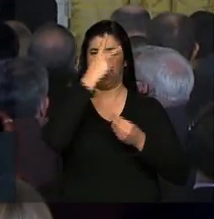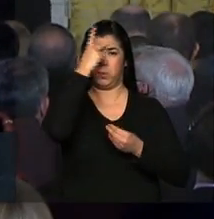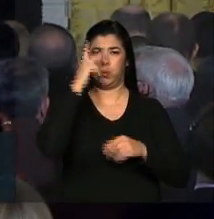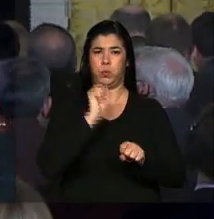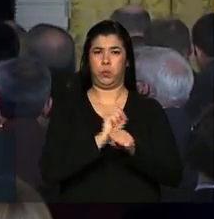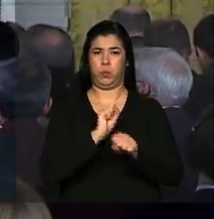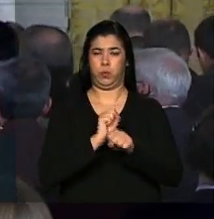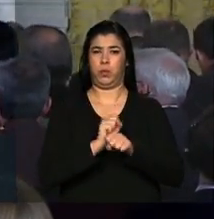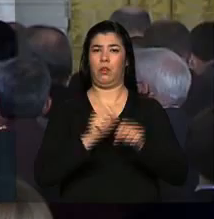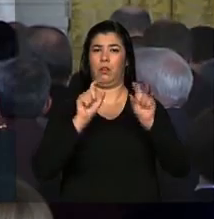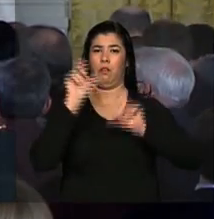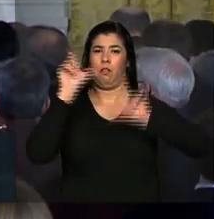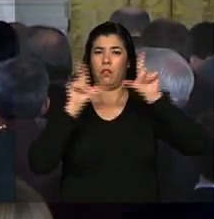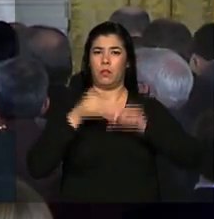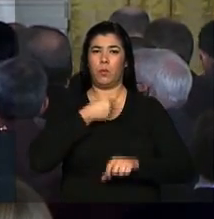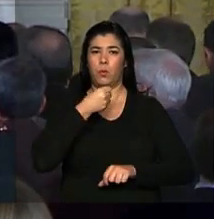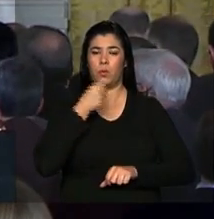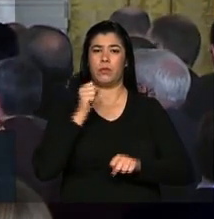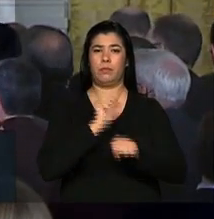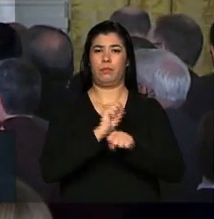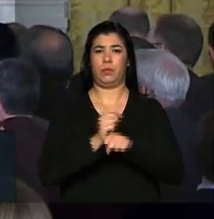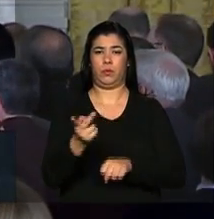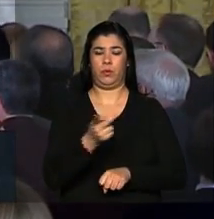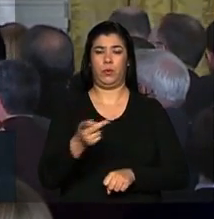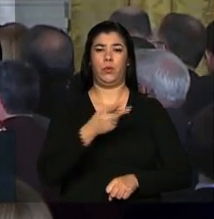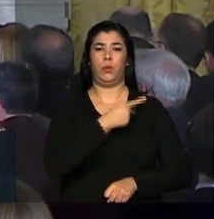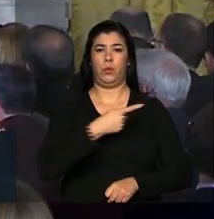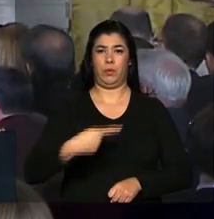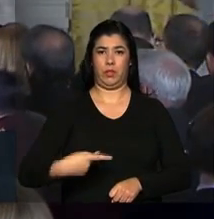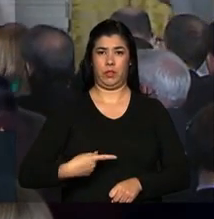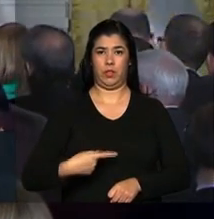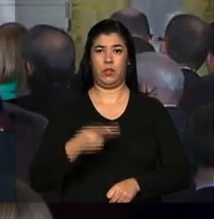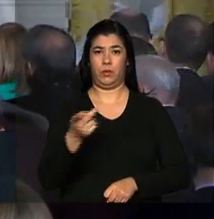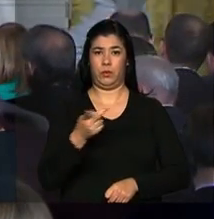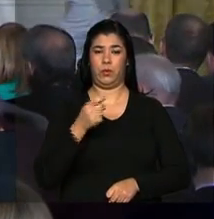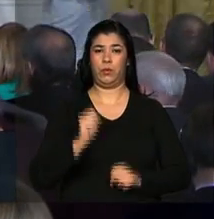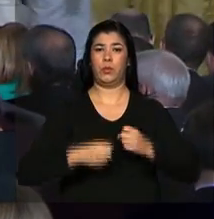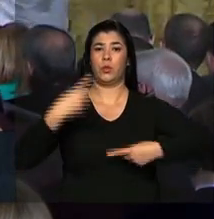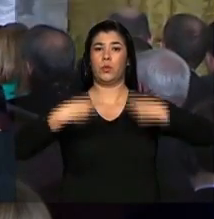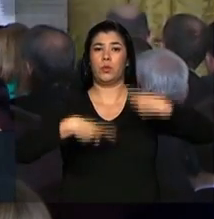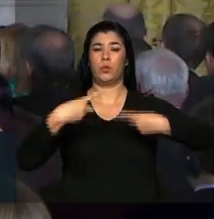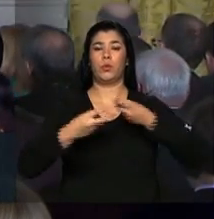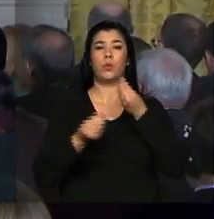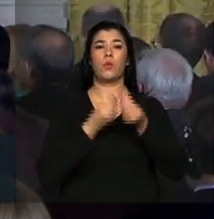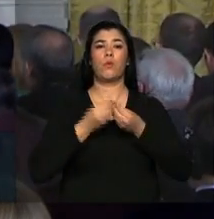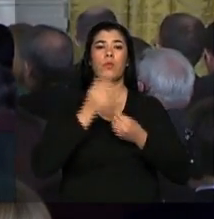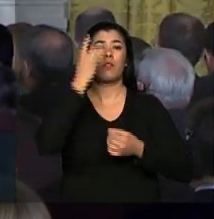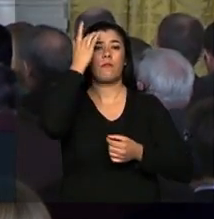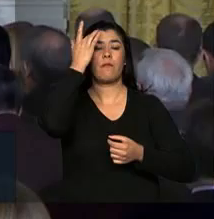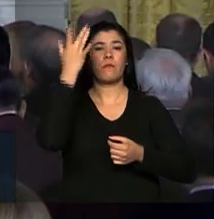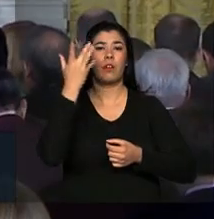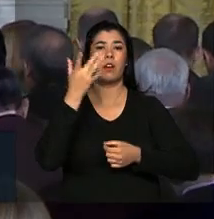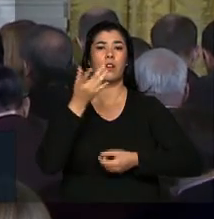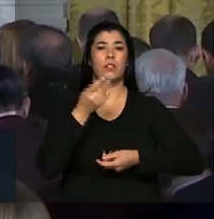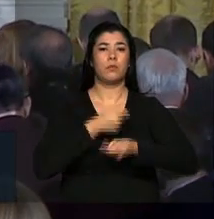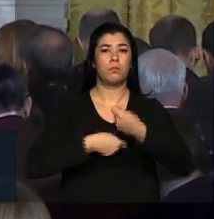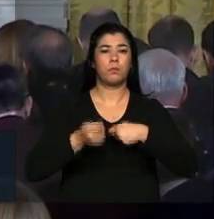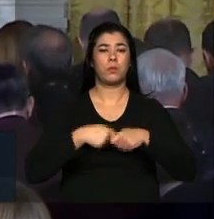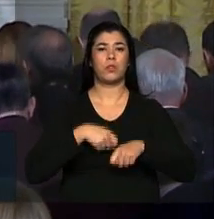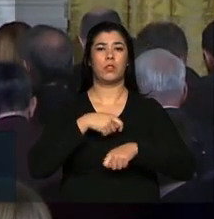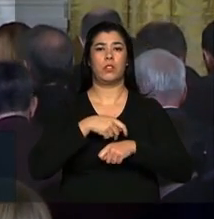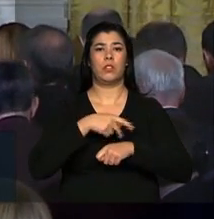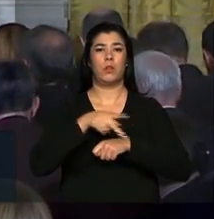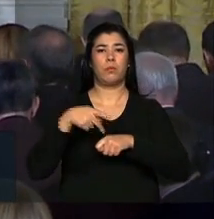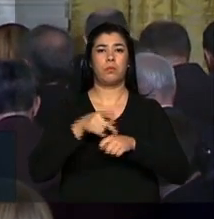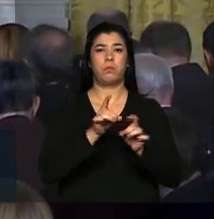para a fala dos presidentes Dilma e Obama devem discutir formas de facilitar as exportações de produtos brasileiros